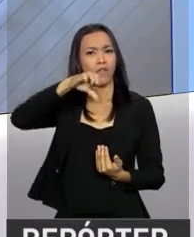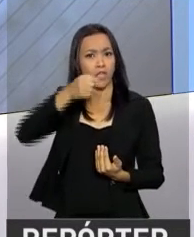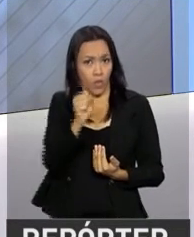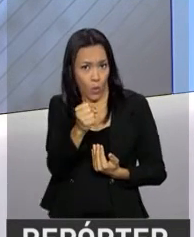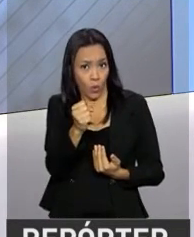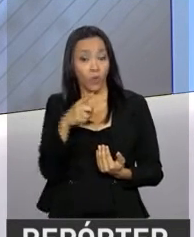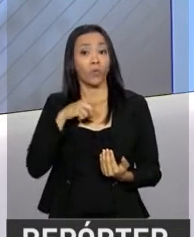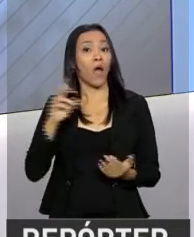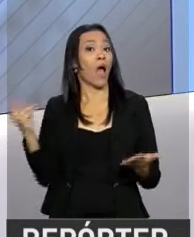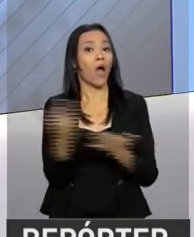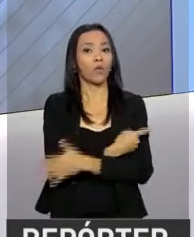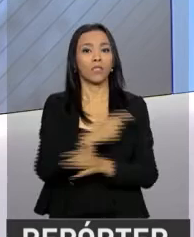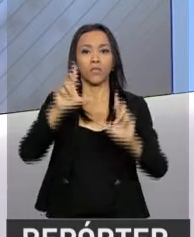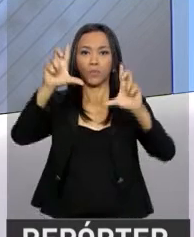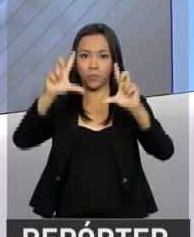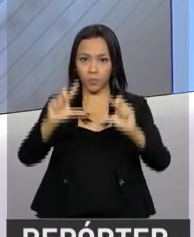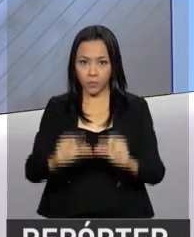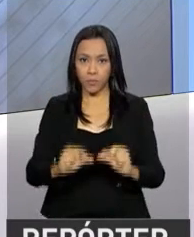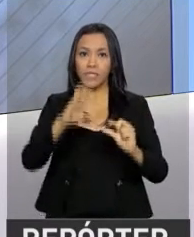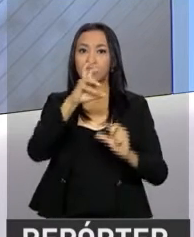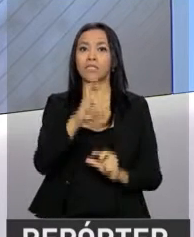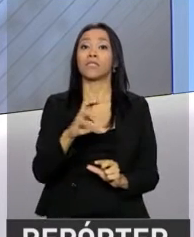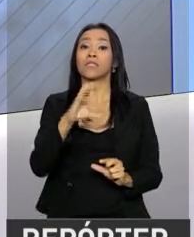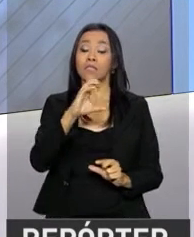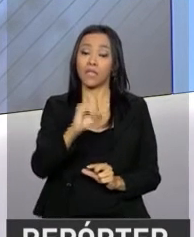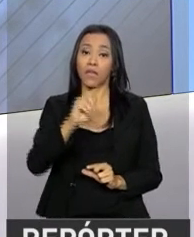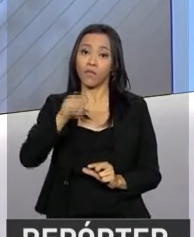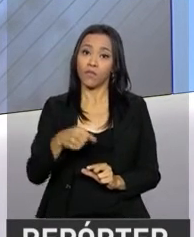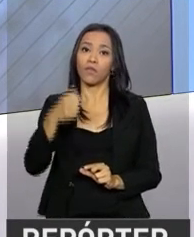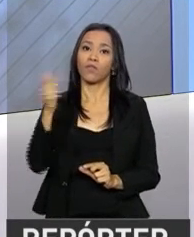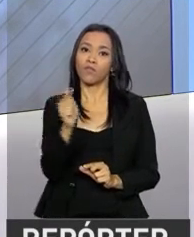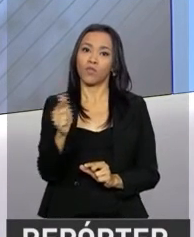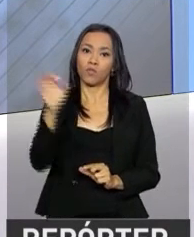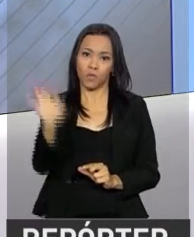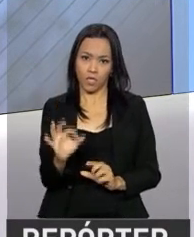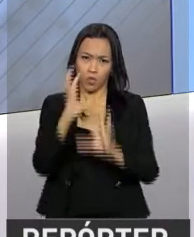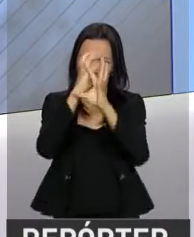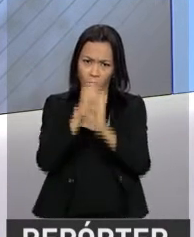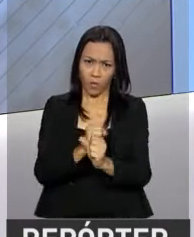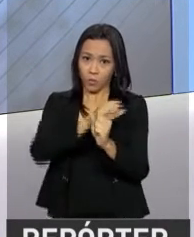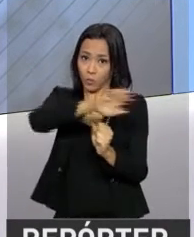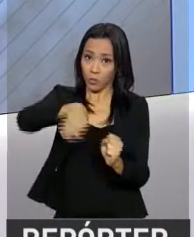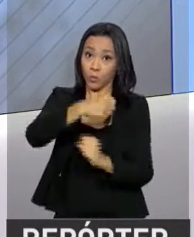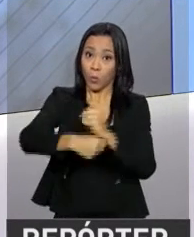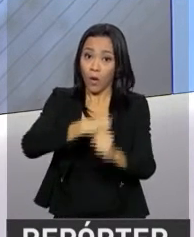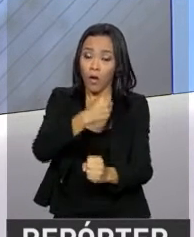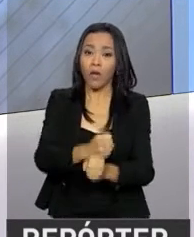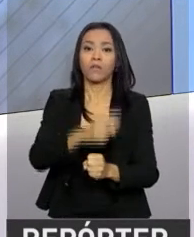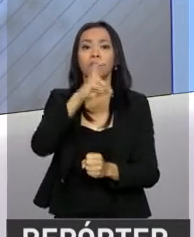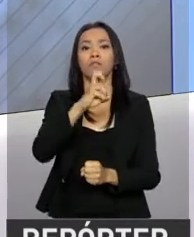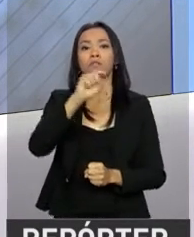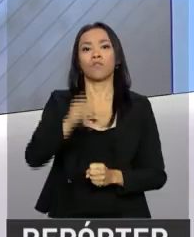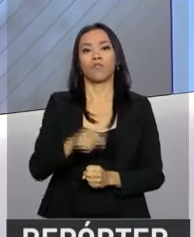houve deflação de 0,22%. No acumulado do ano, a inflação já soma